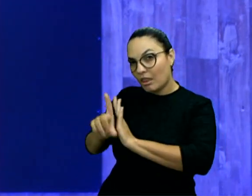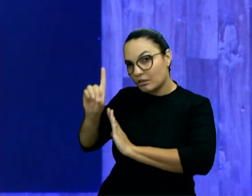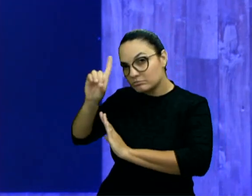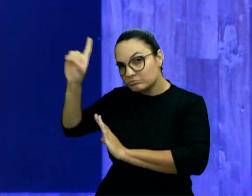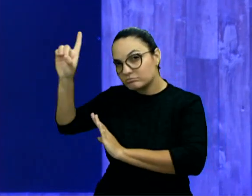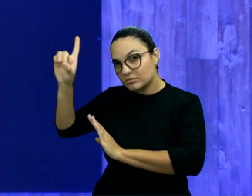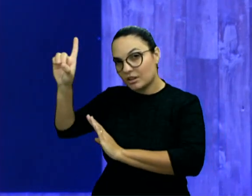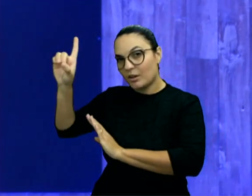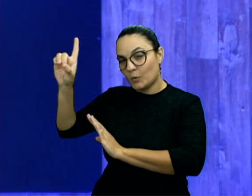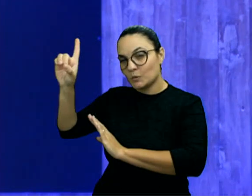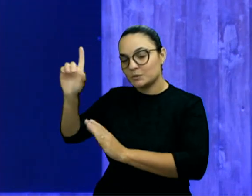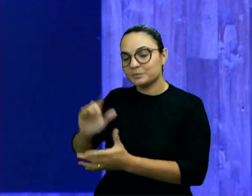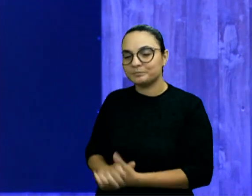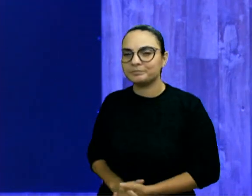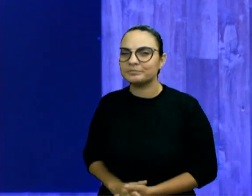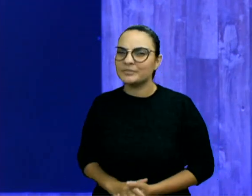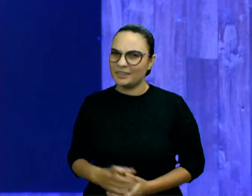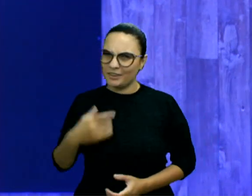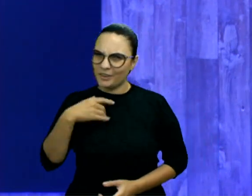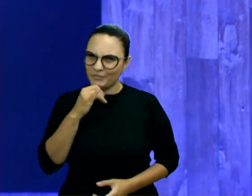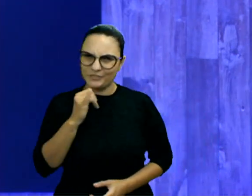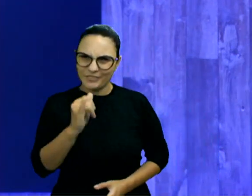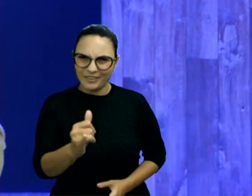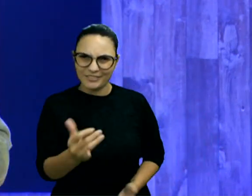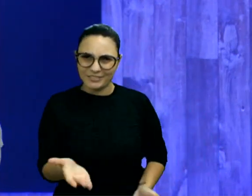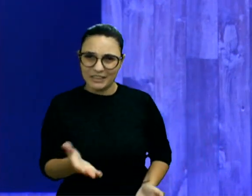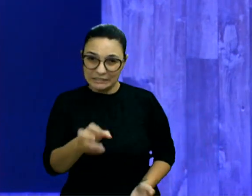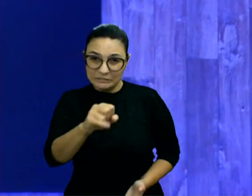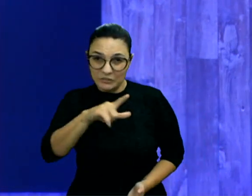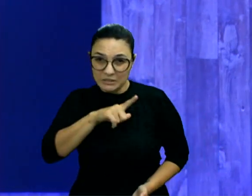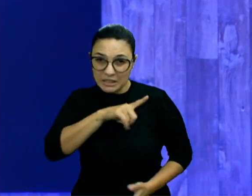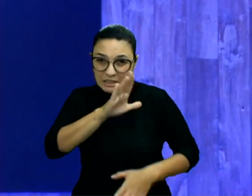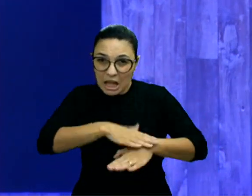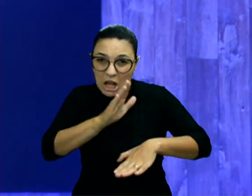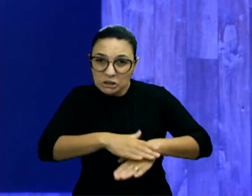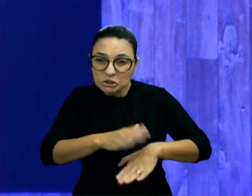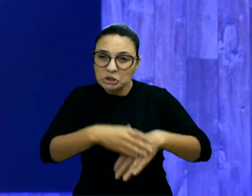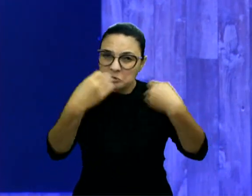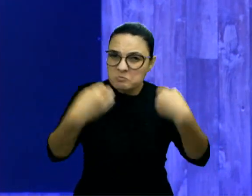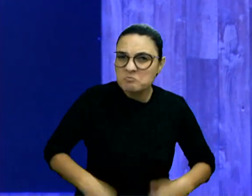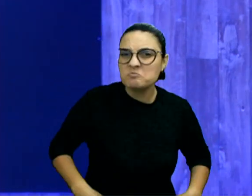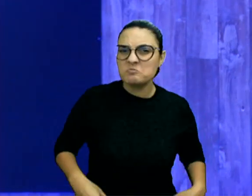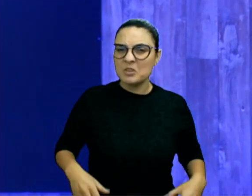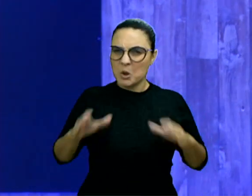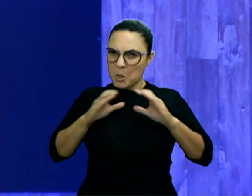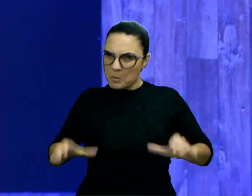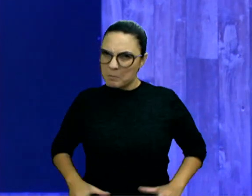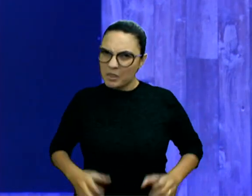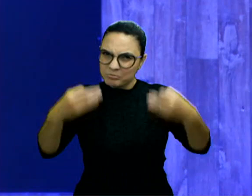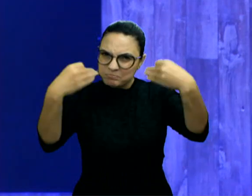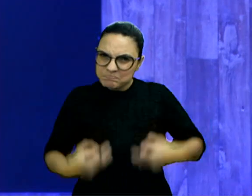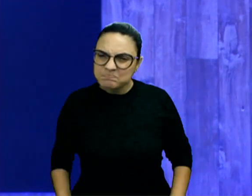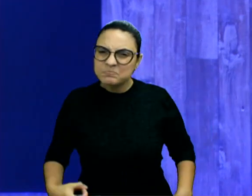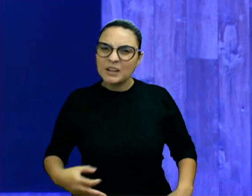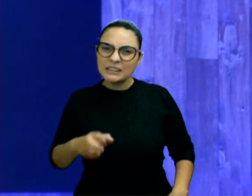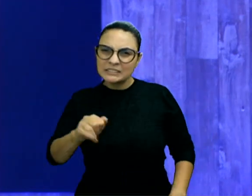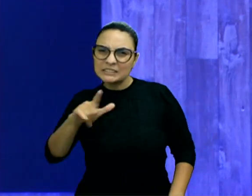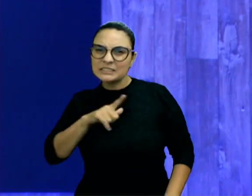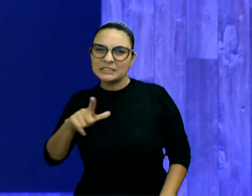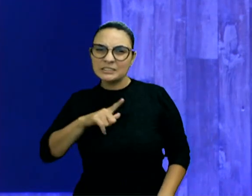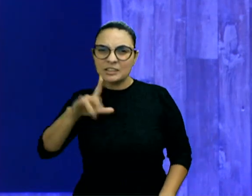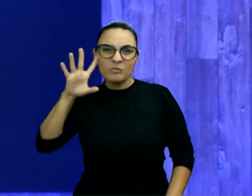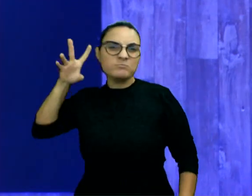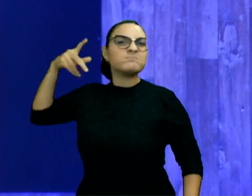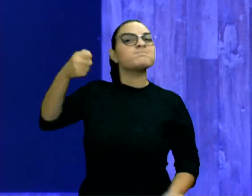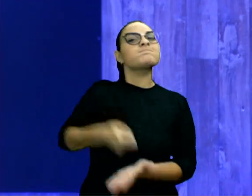o que eu quero falar com você? Quando você toma atitude, quando você se posiciona, quando você